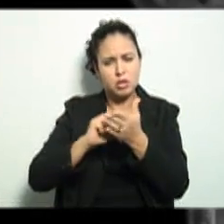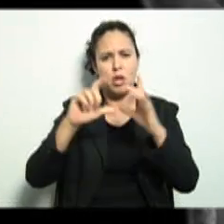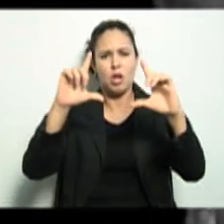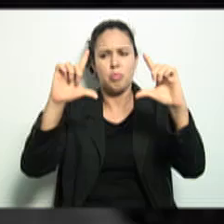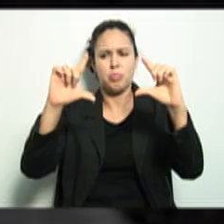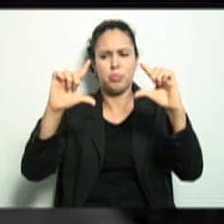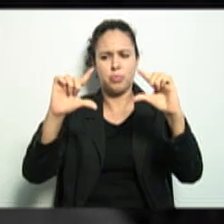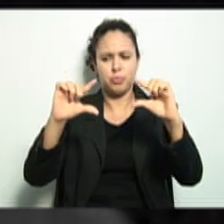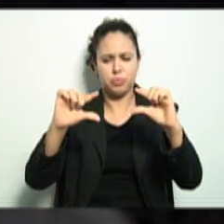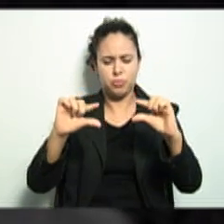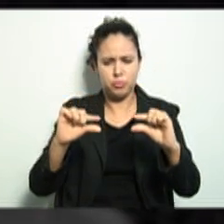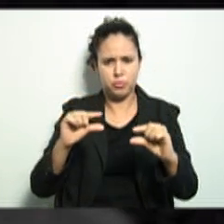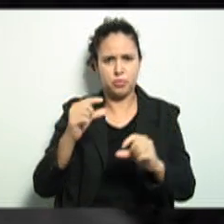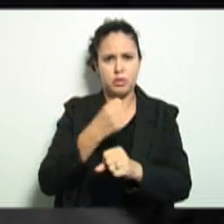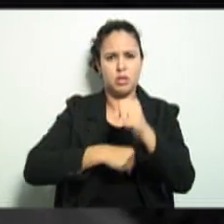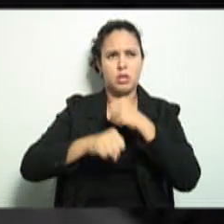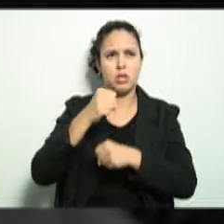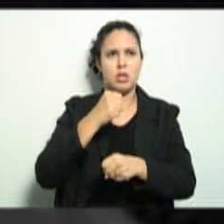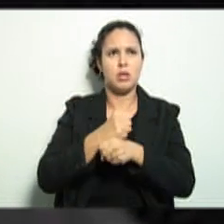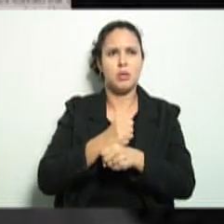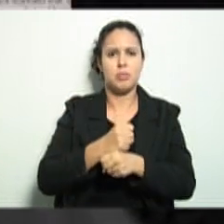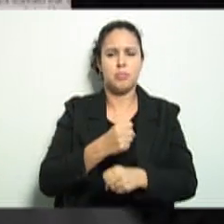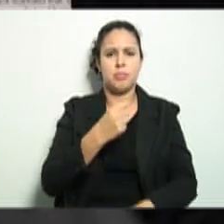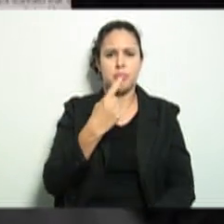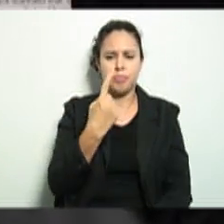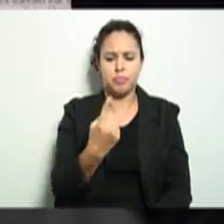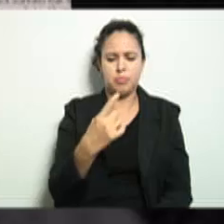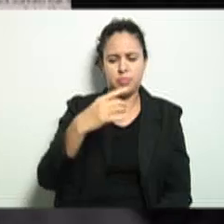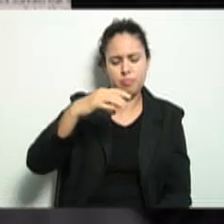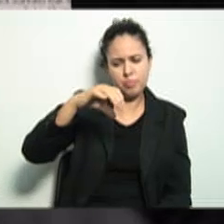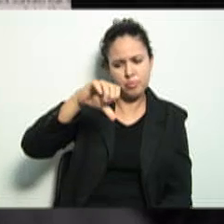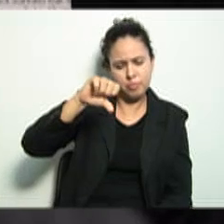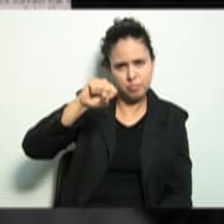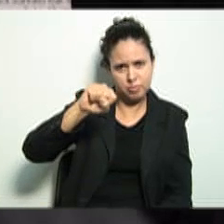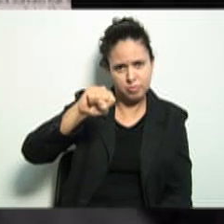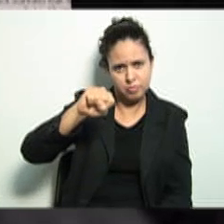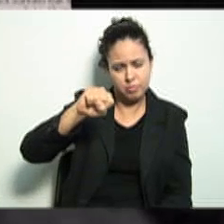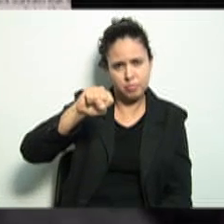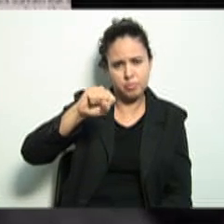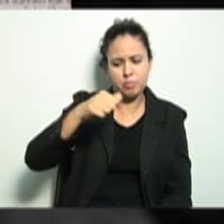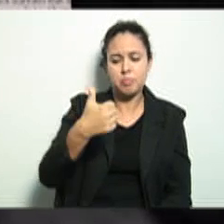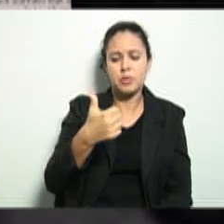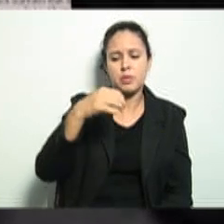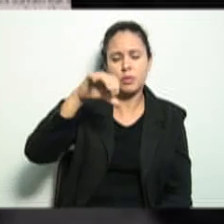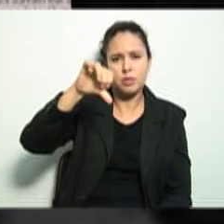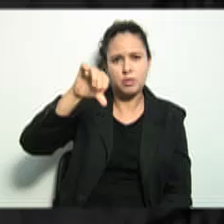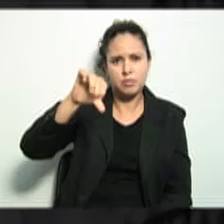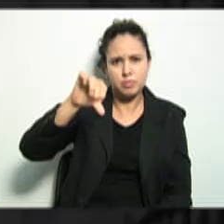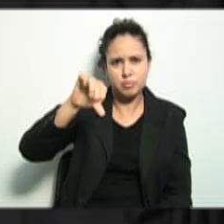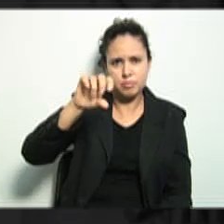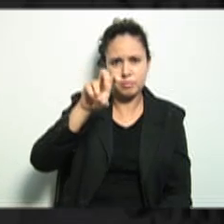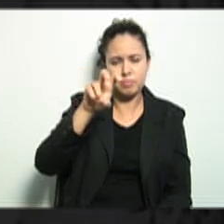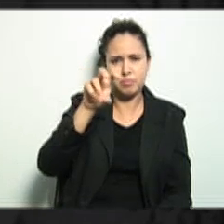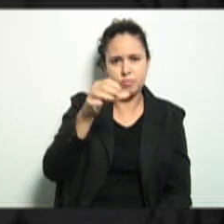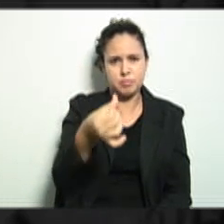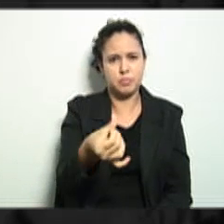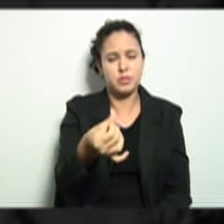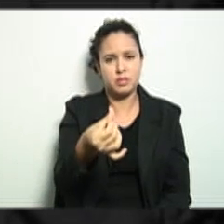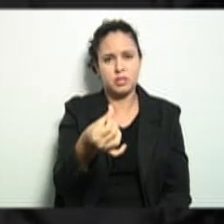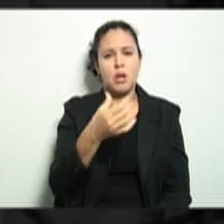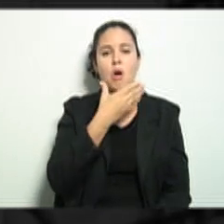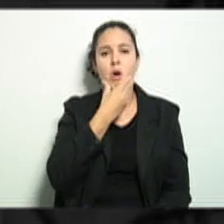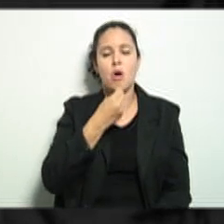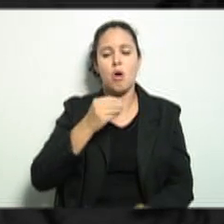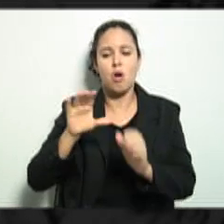1876, quando o inglês Henry Wickham contrabandeou 70 mil sementes de seringa do Pará para o Royal